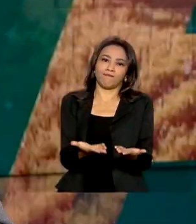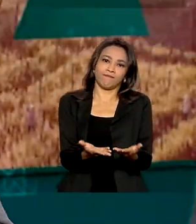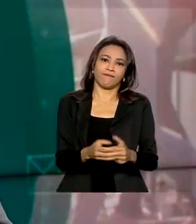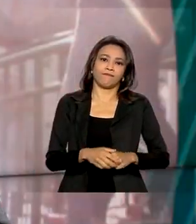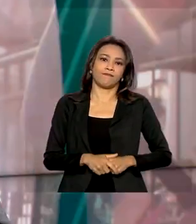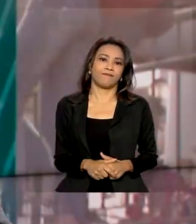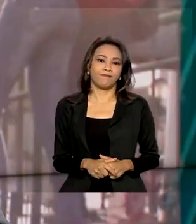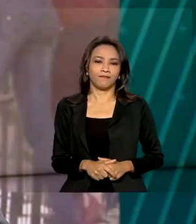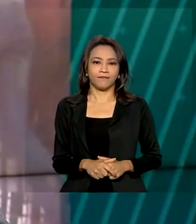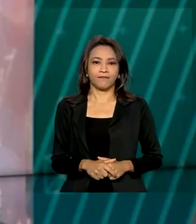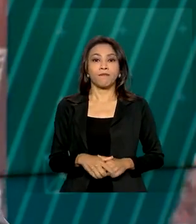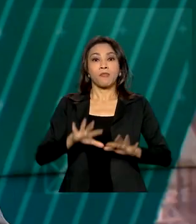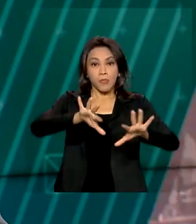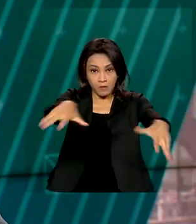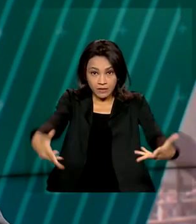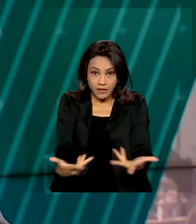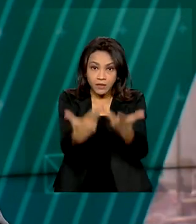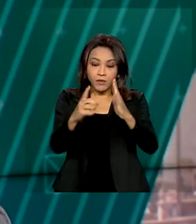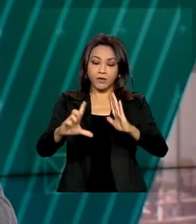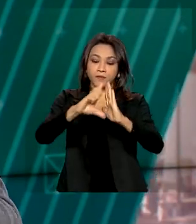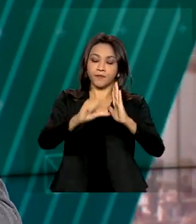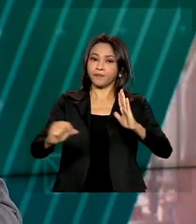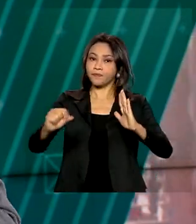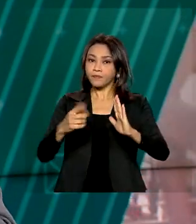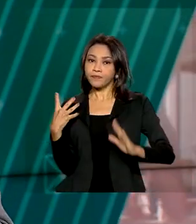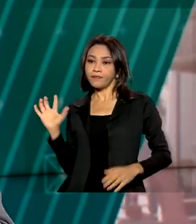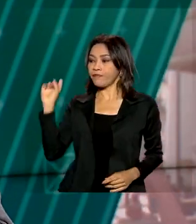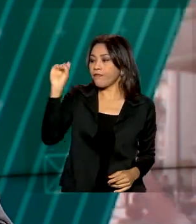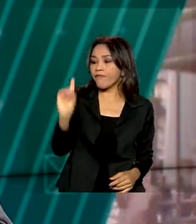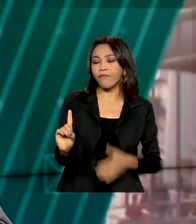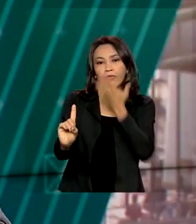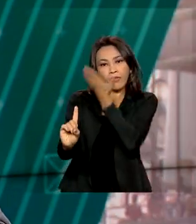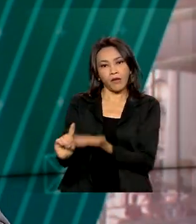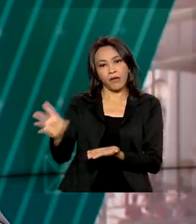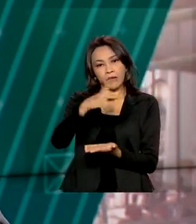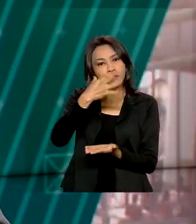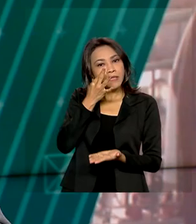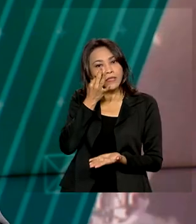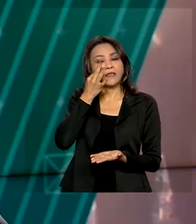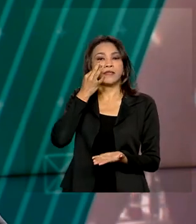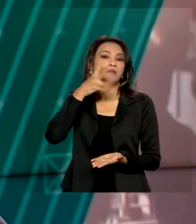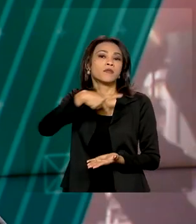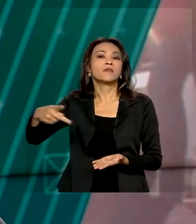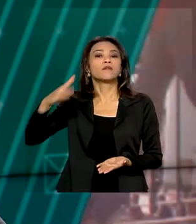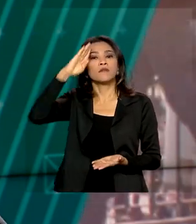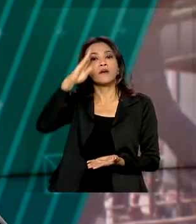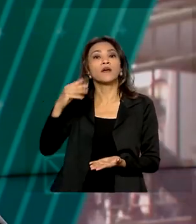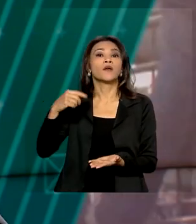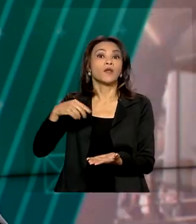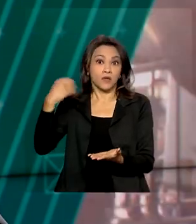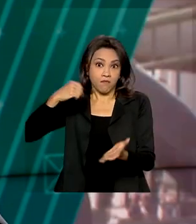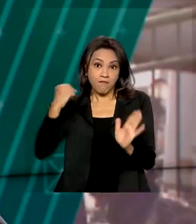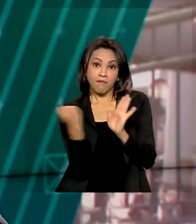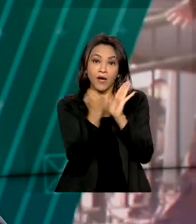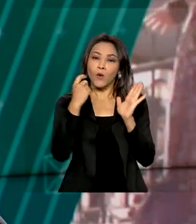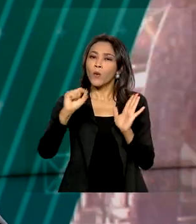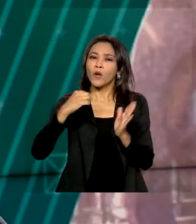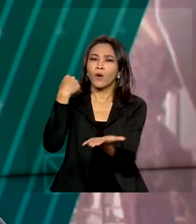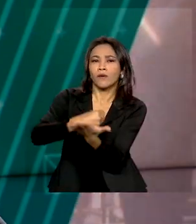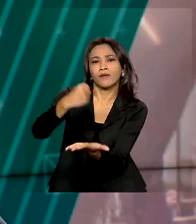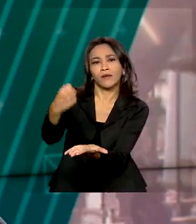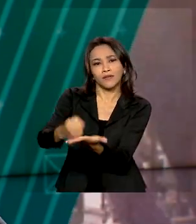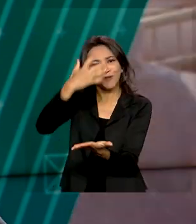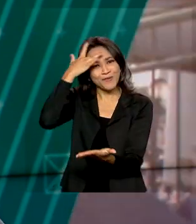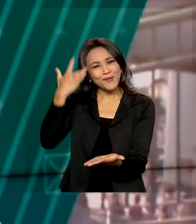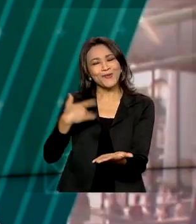Uma cerimônia no Palácio do Planalto com a presença do presidente Jair Bolsonaro marcou a contratação de pessoas com deficiência pela